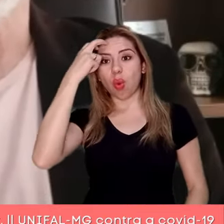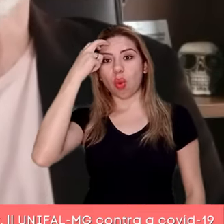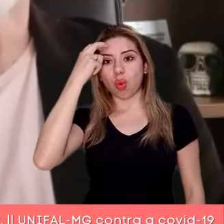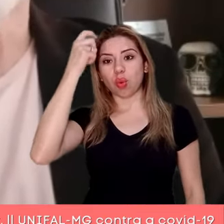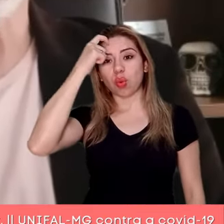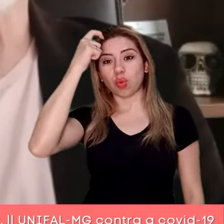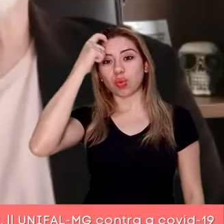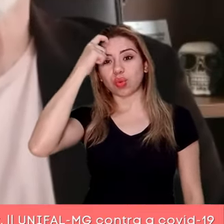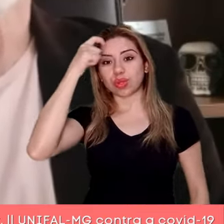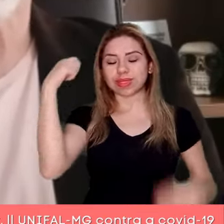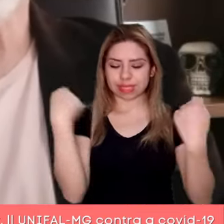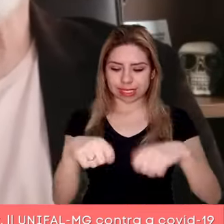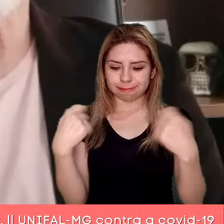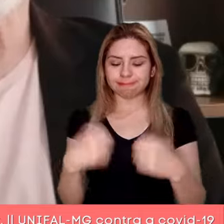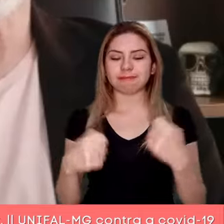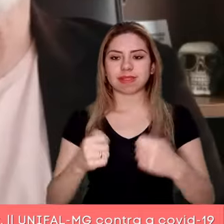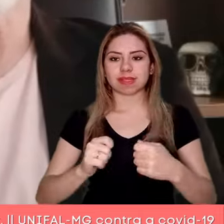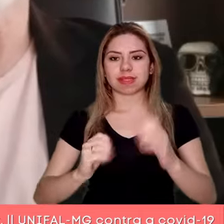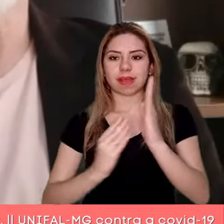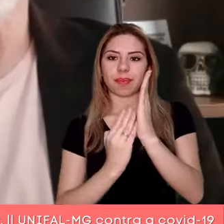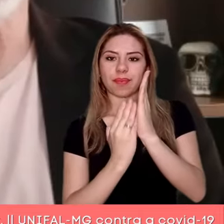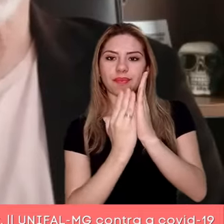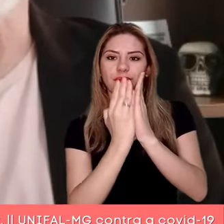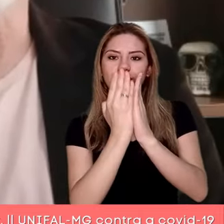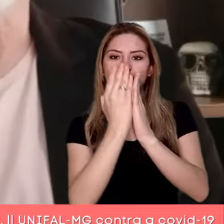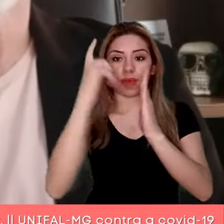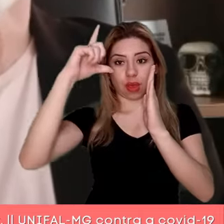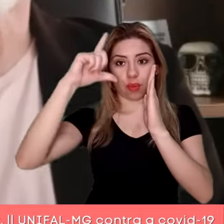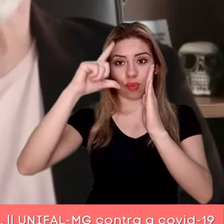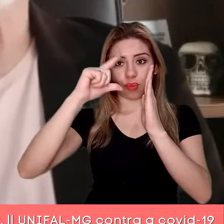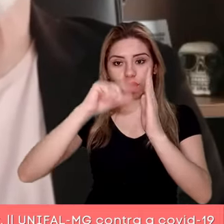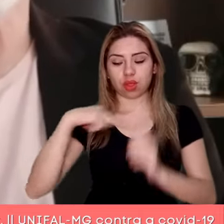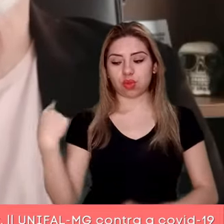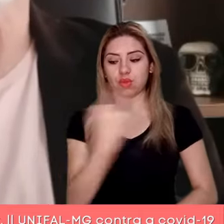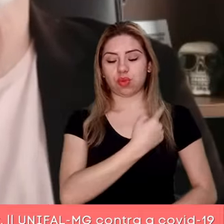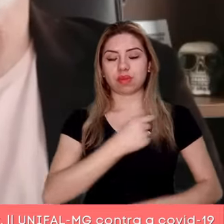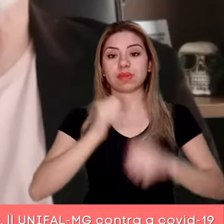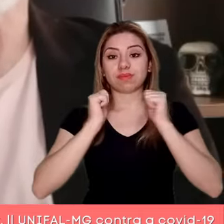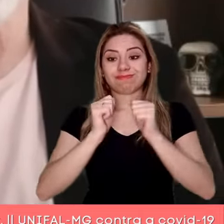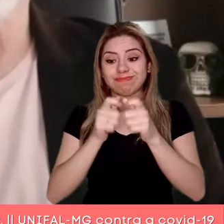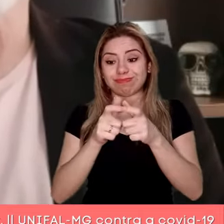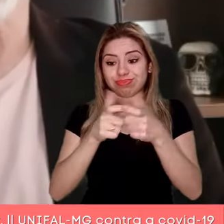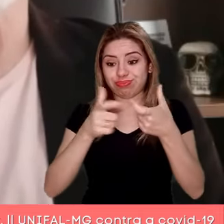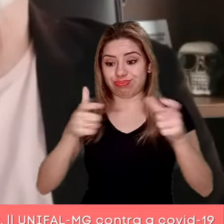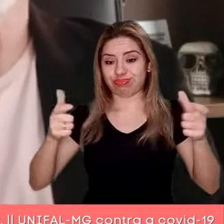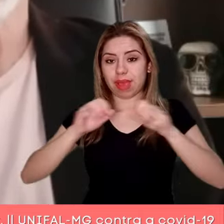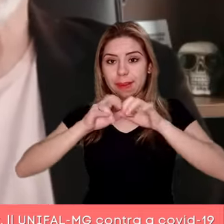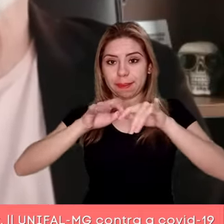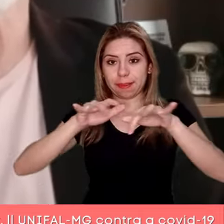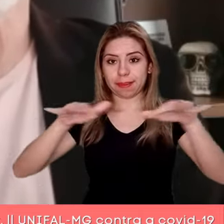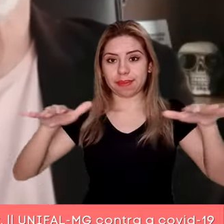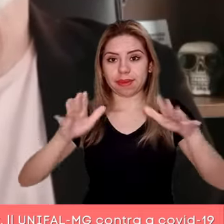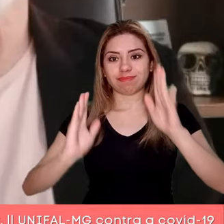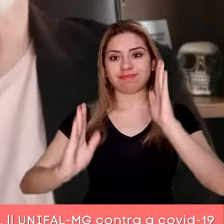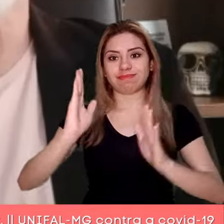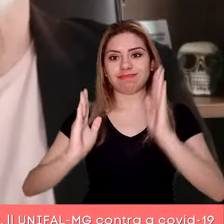de que, mesmo que a curva epidêmica continue caindo, nós poderemos aumentar o contágio